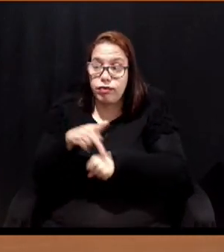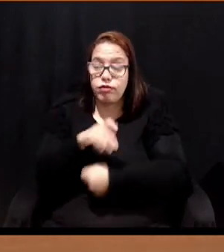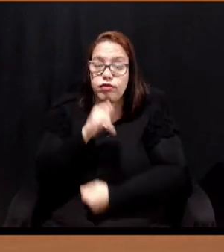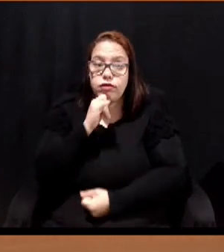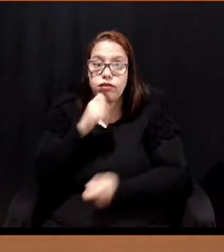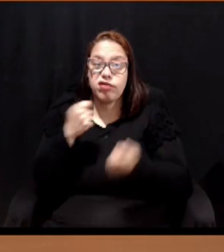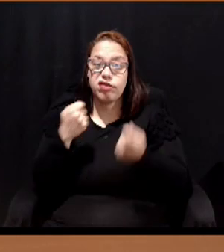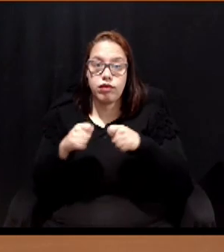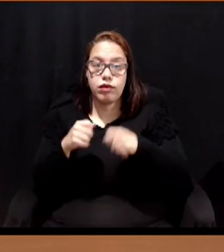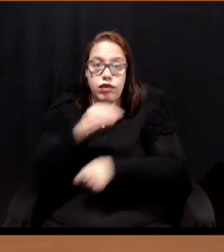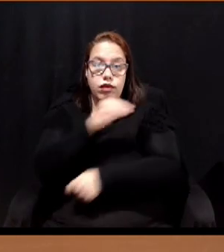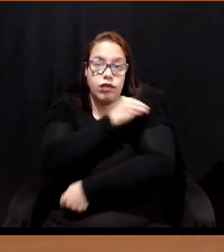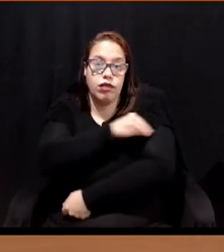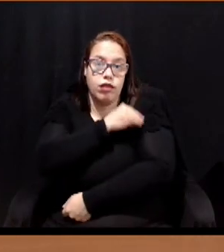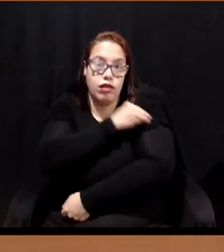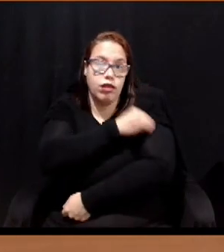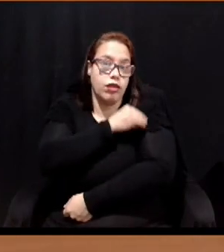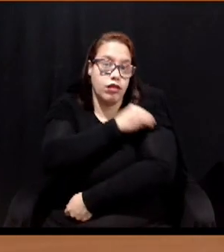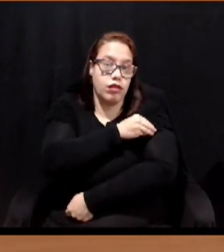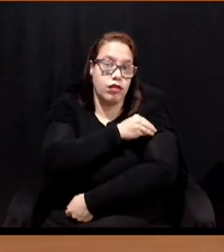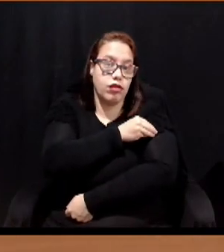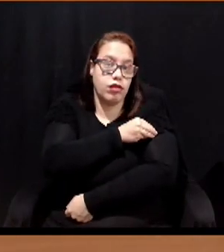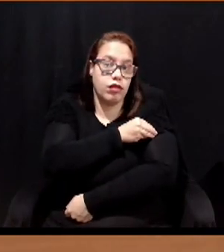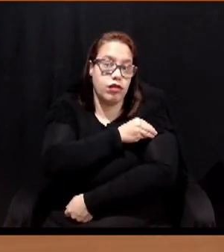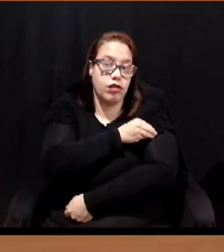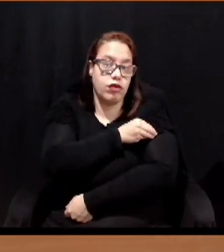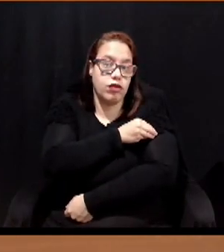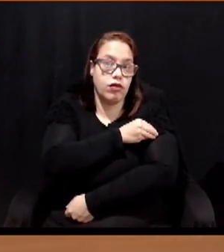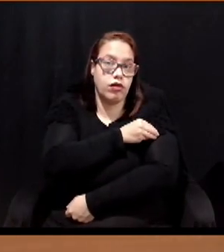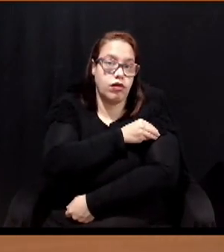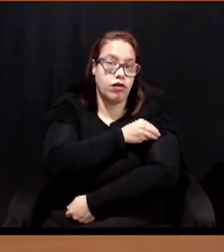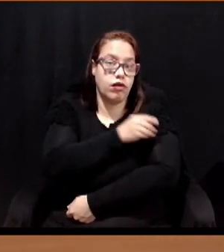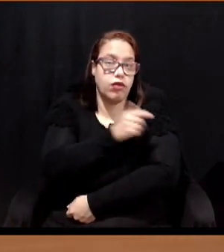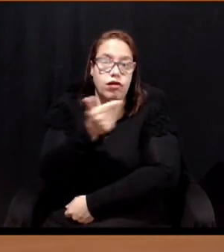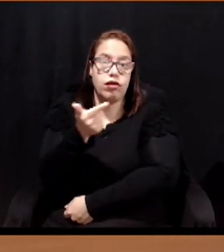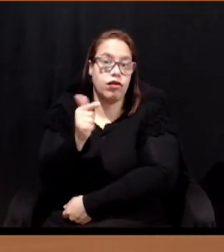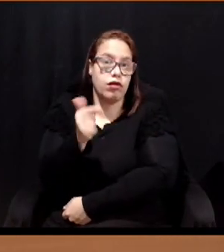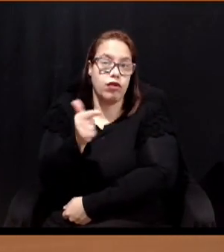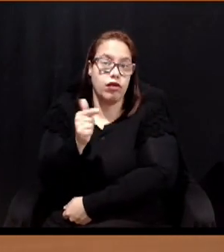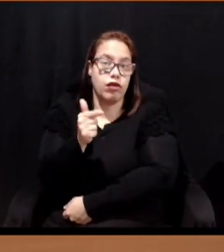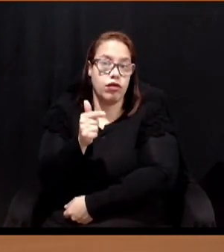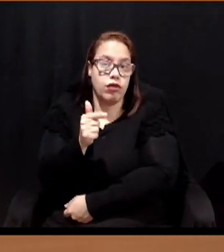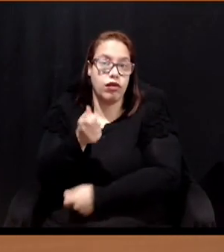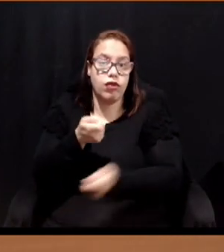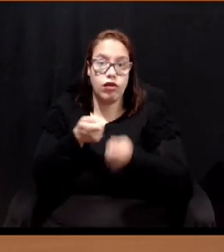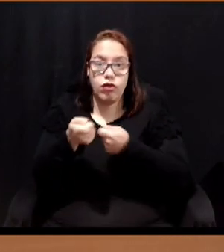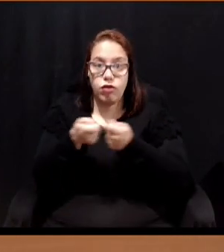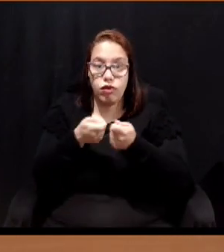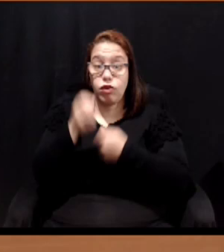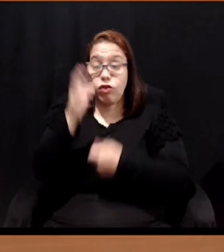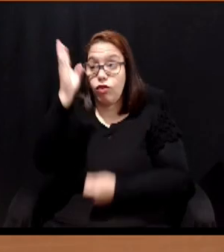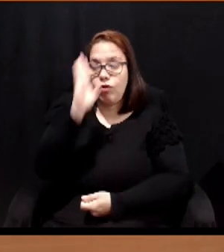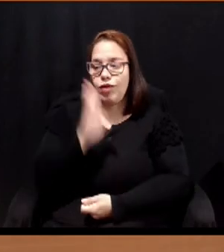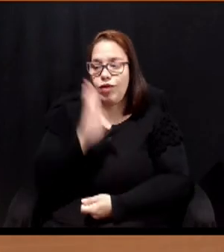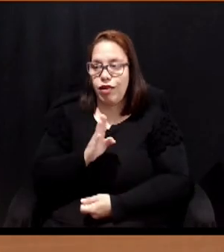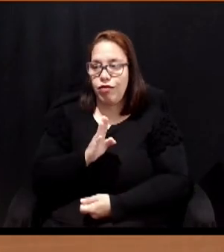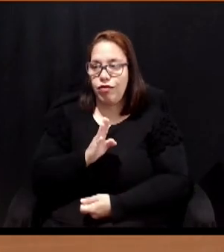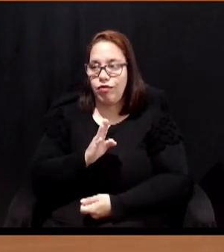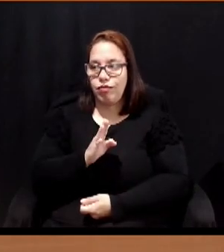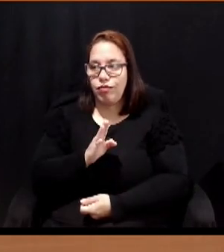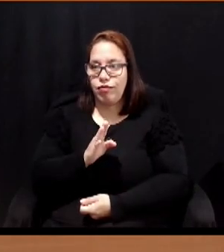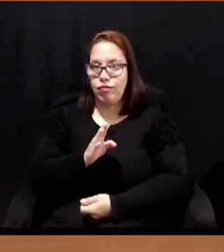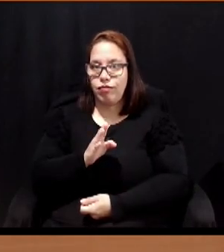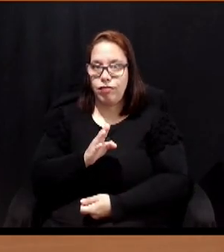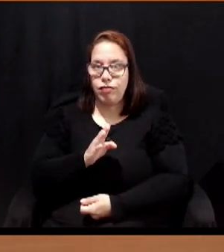de álcool e não está em negociação com o Brasil? Quer dizer, é